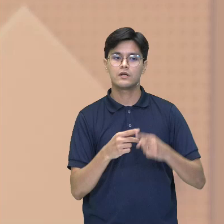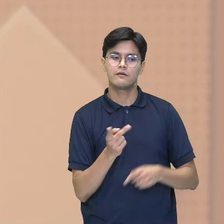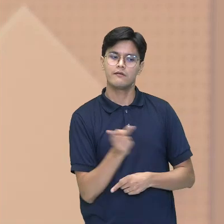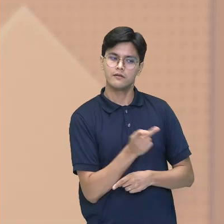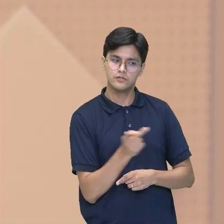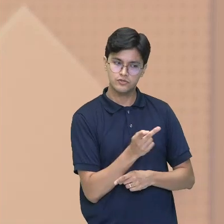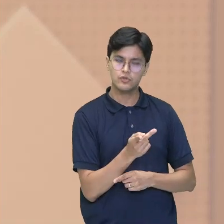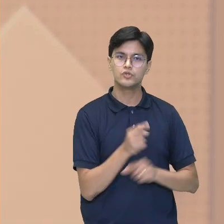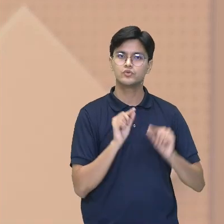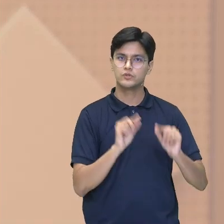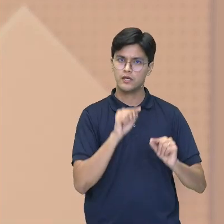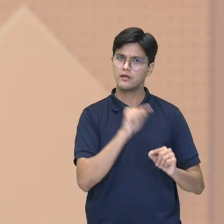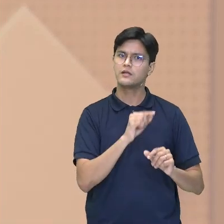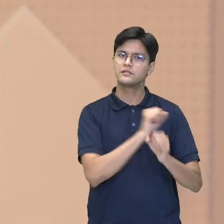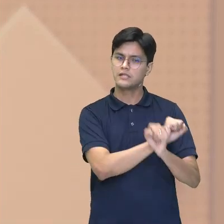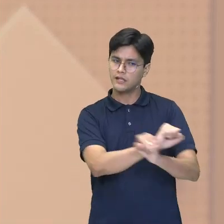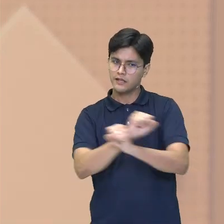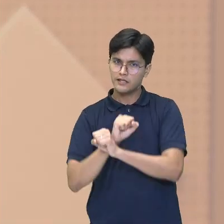eles conseguem